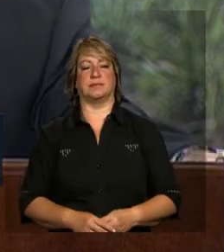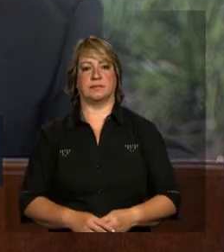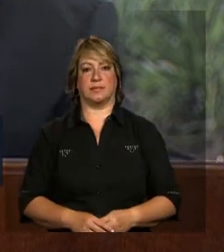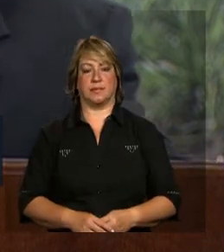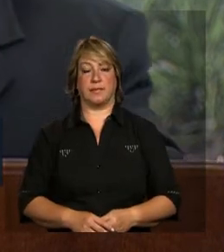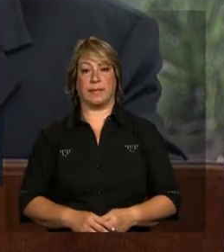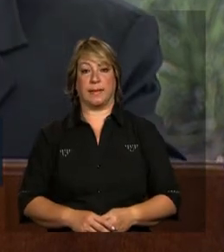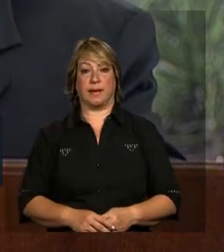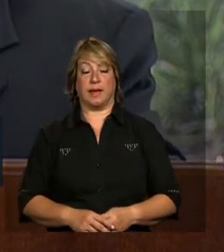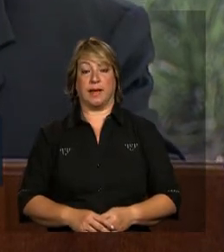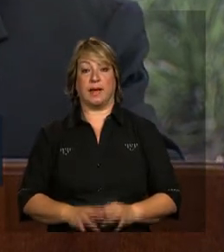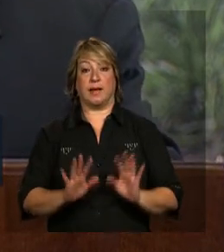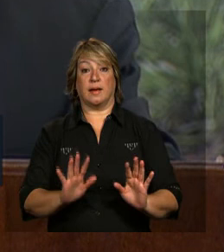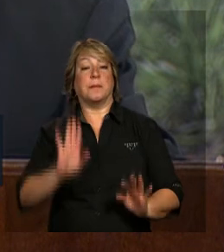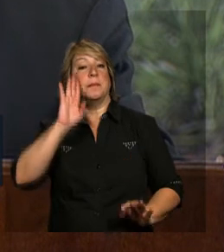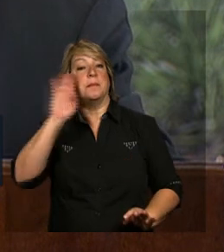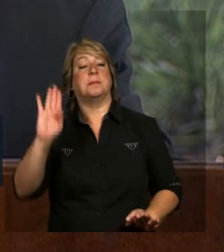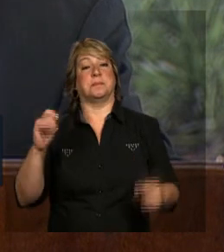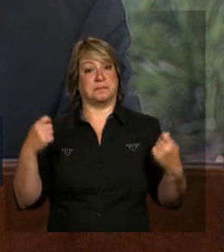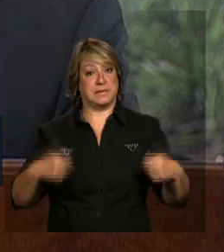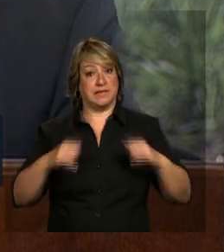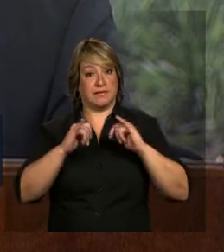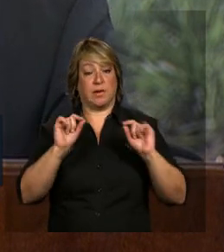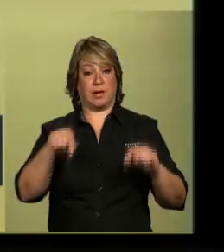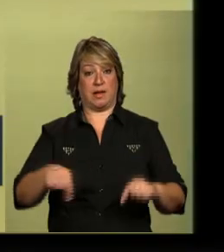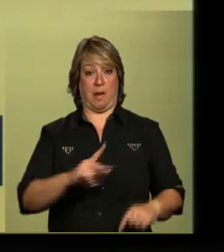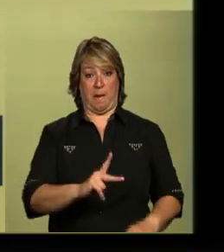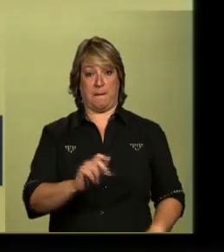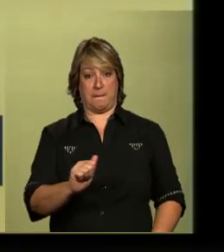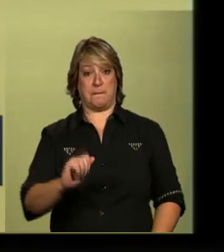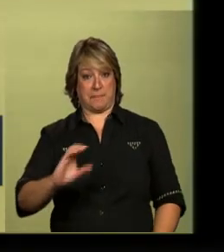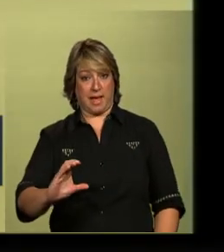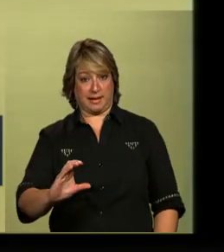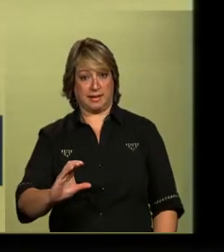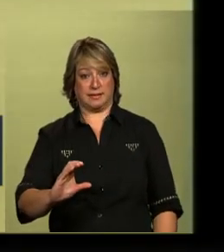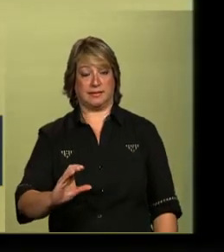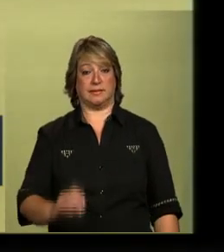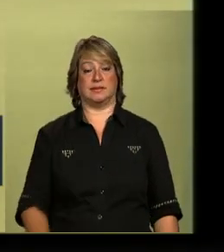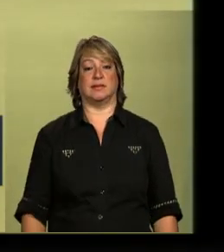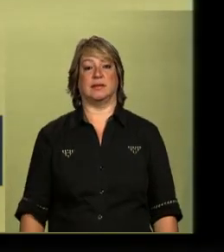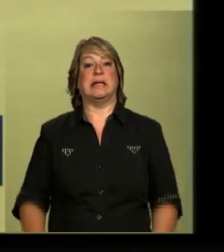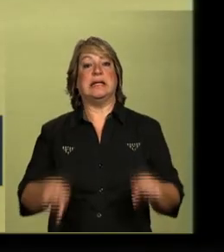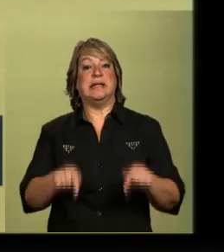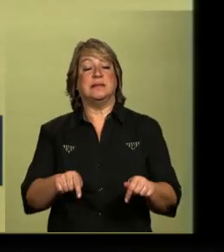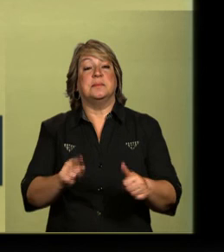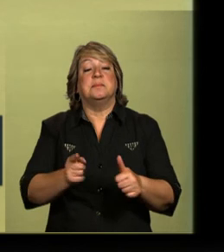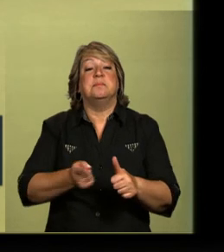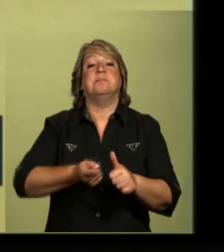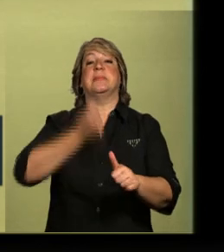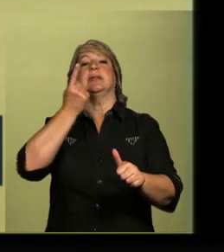e na verdade é preciso que se diga que o programa de aceleração do crescimento o PAC foi a